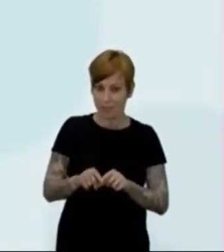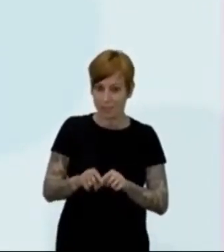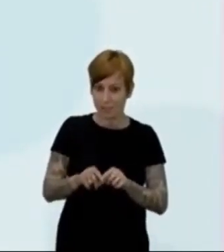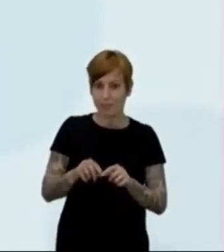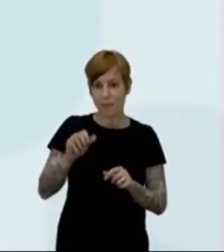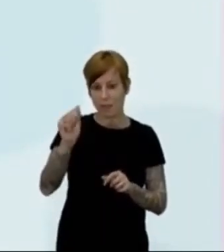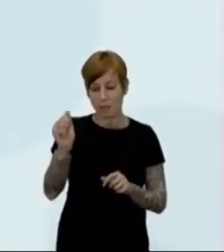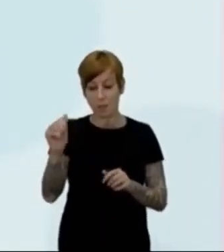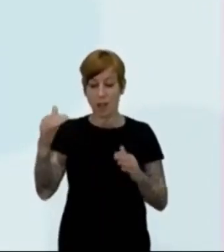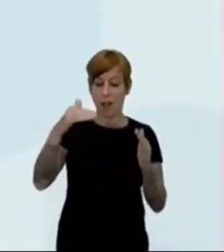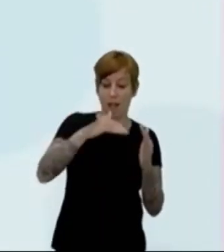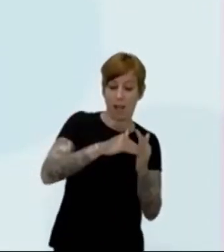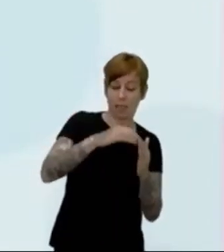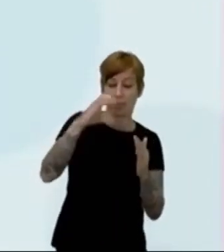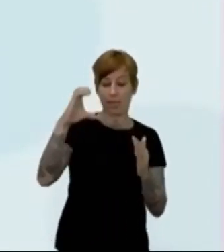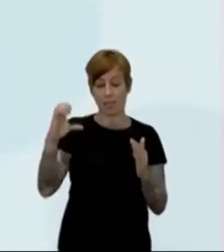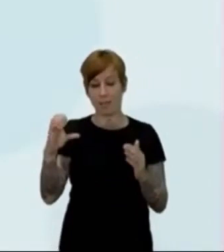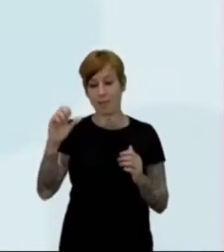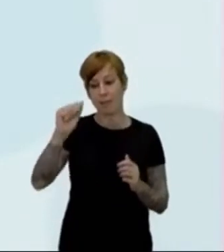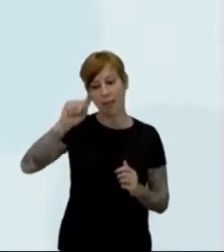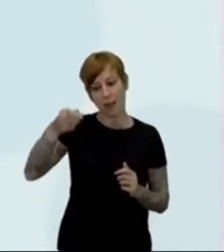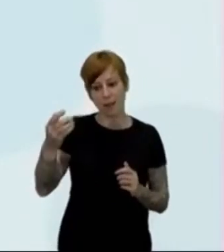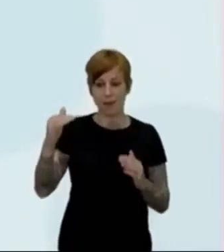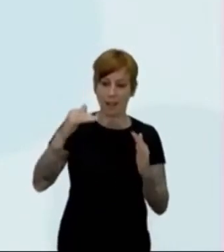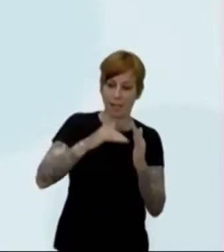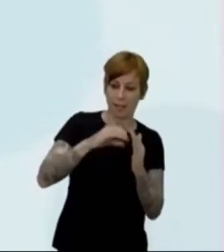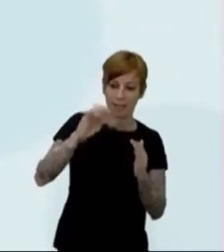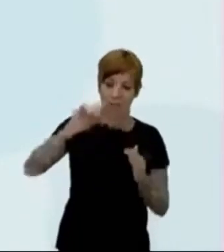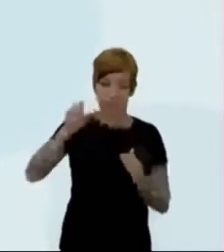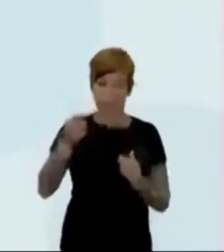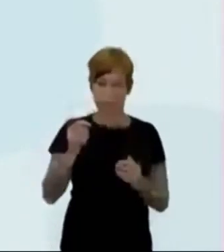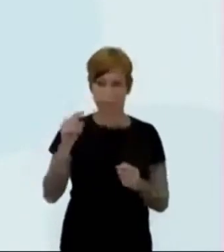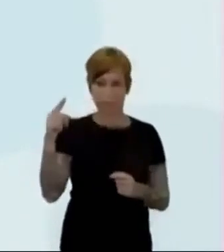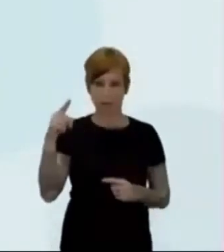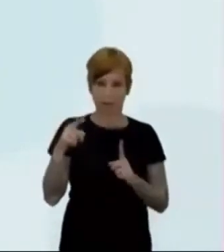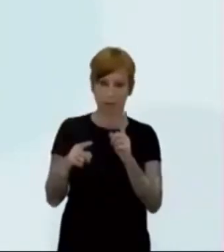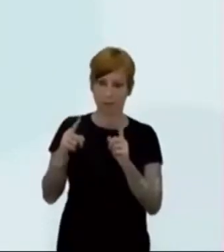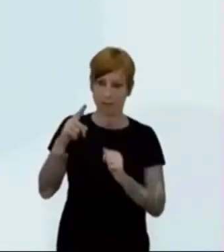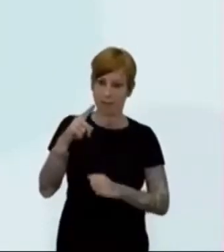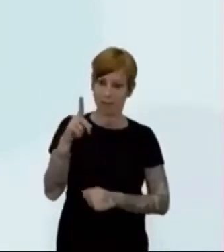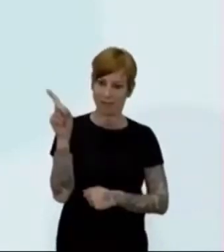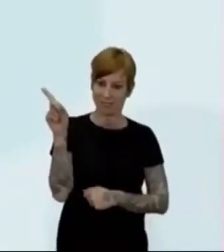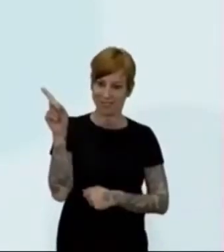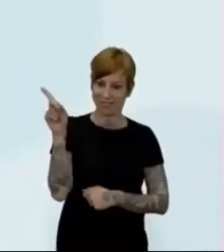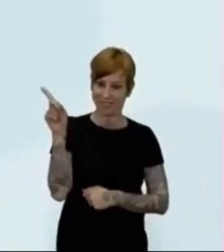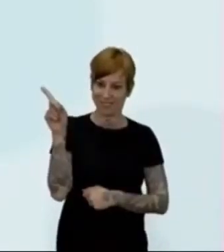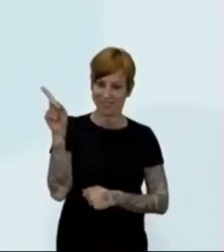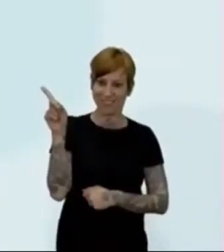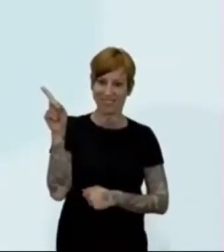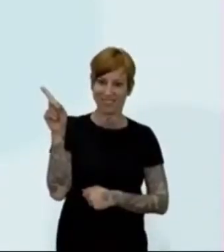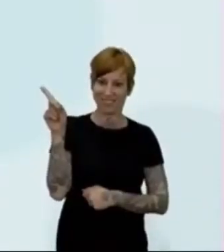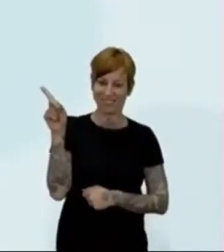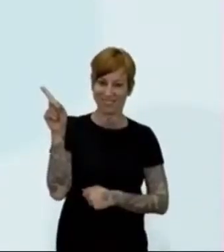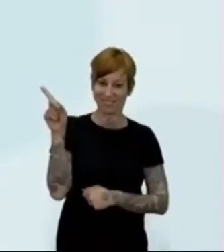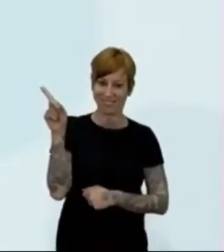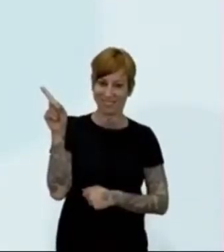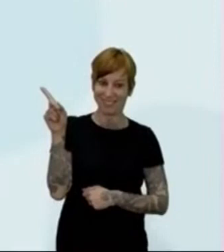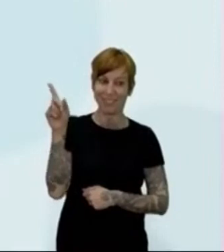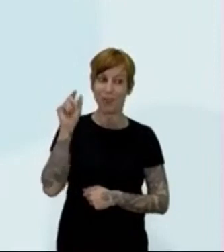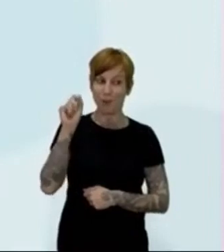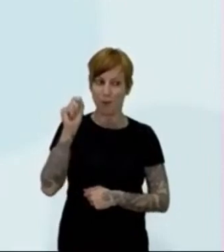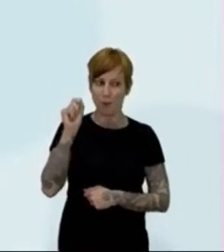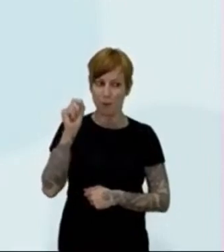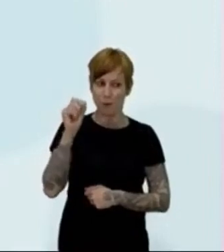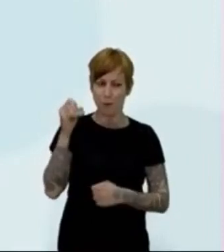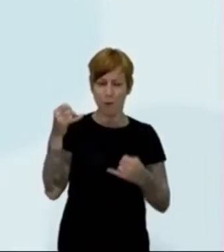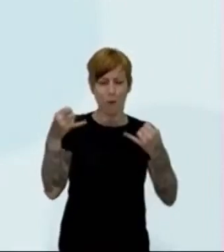de A até C e de A' até C'. Bom, legal, professora, eu estou vendo isso, mas eu queria saber o que é o Teorema de Tales. Bom,